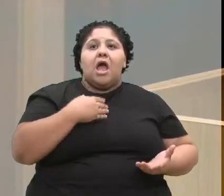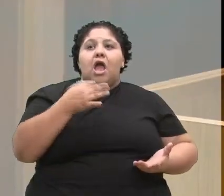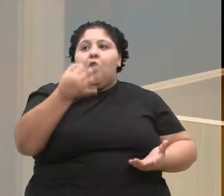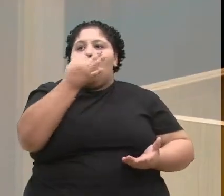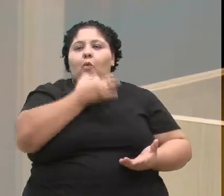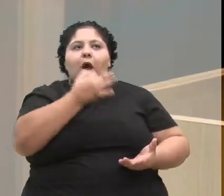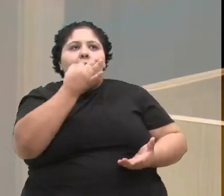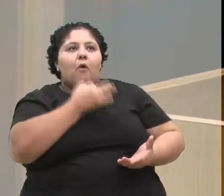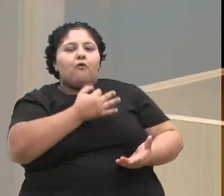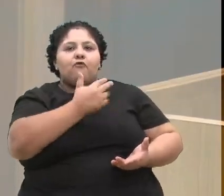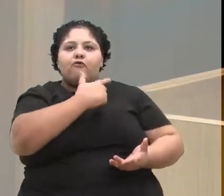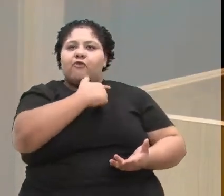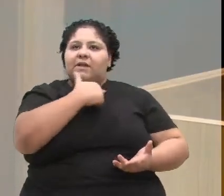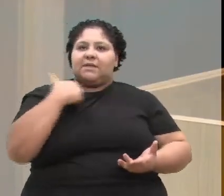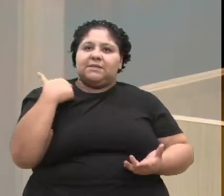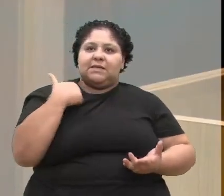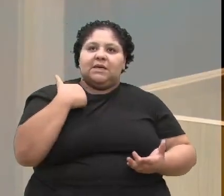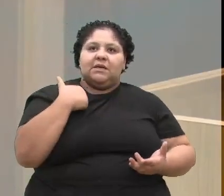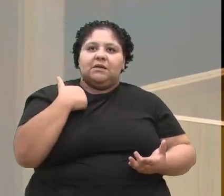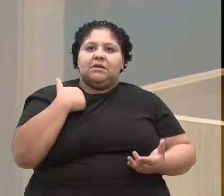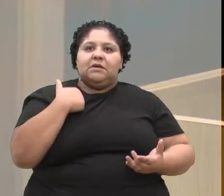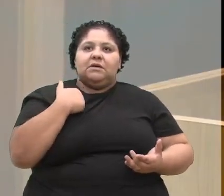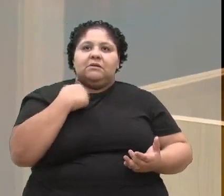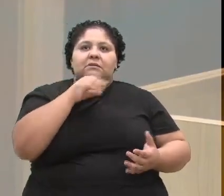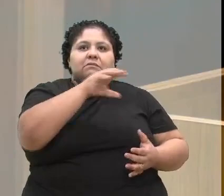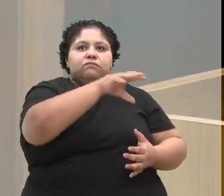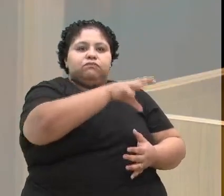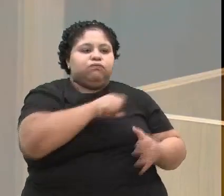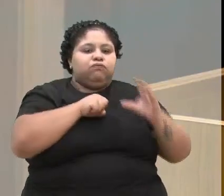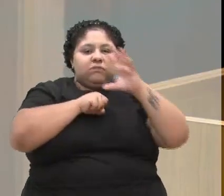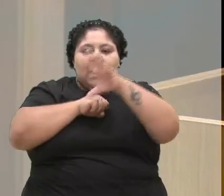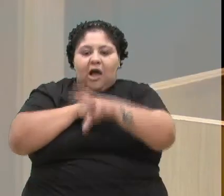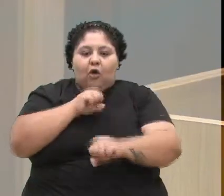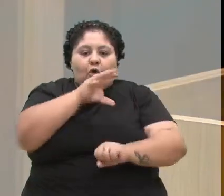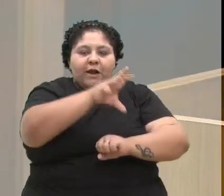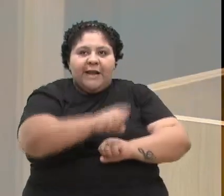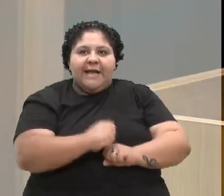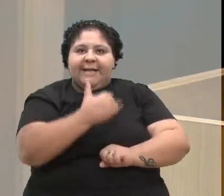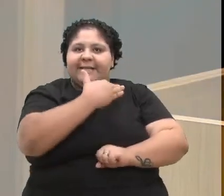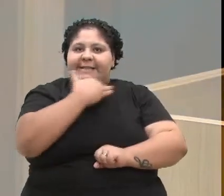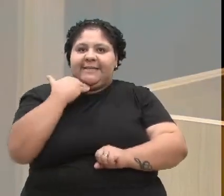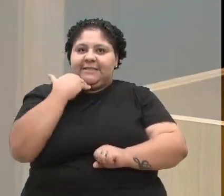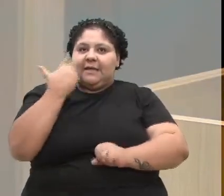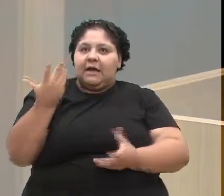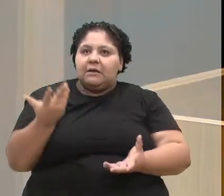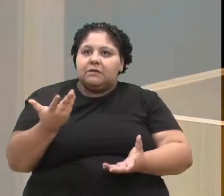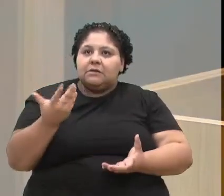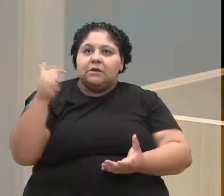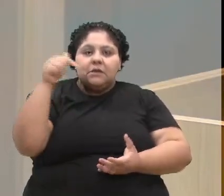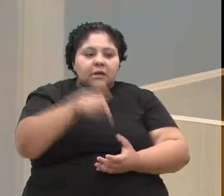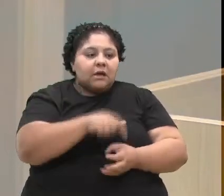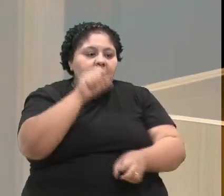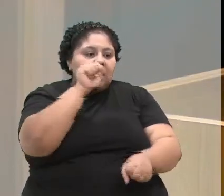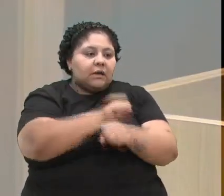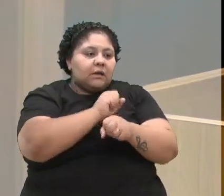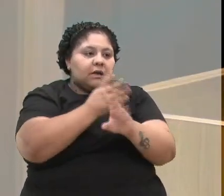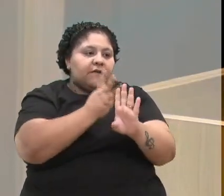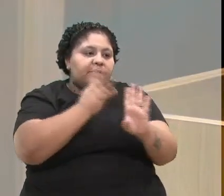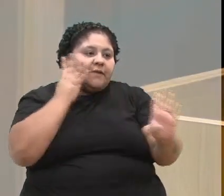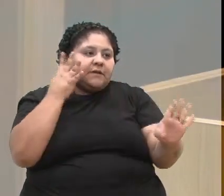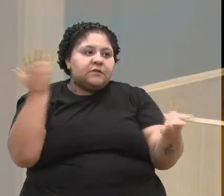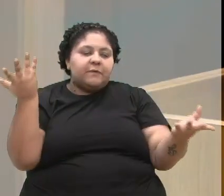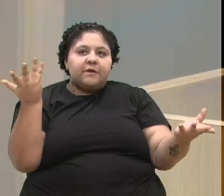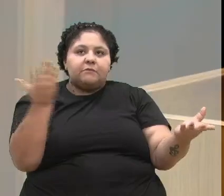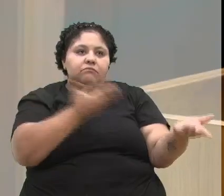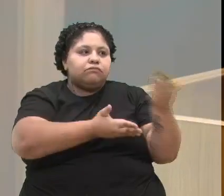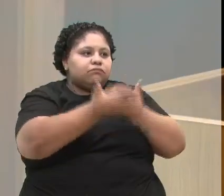atrasada, eu estou com a colheita lá da beterraba atrasada, eu estou com a colheita da maçã atrasada, e estou aqui na fila,